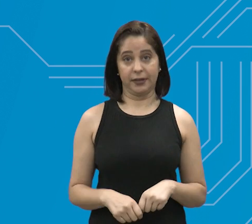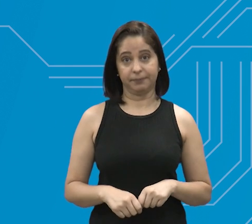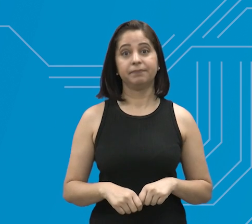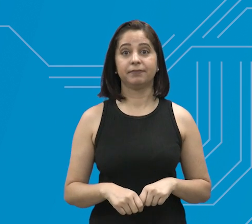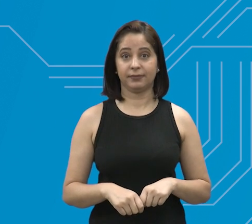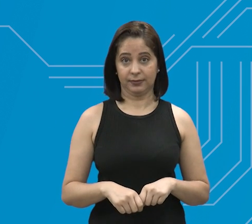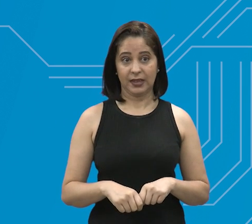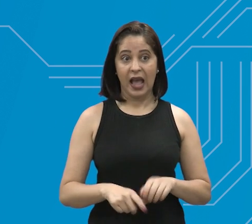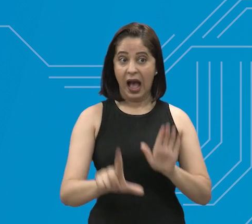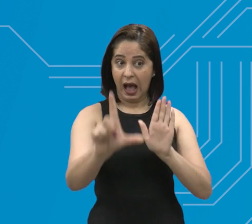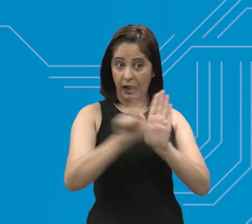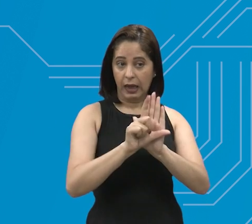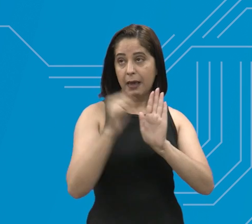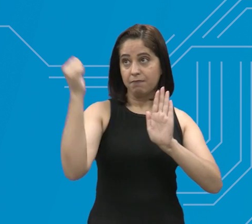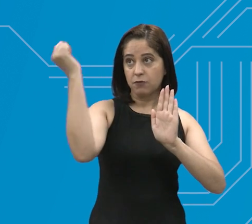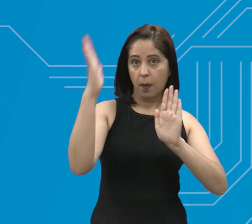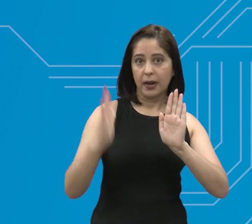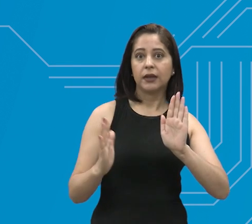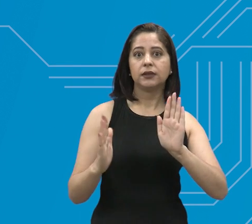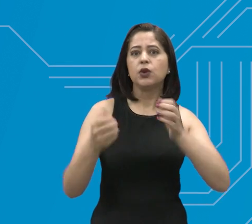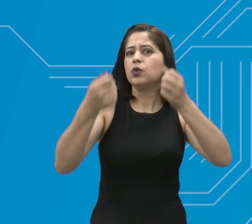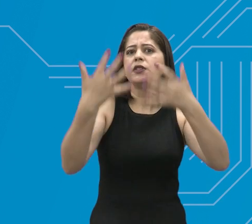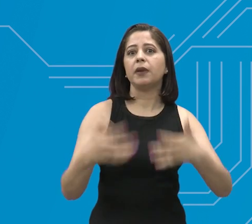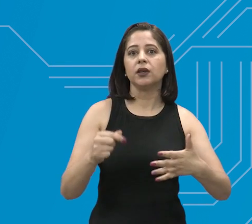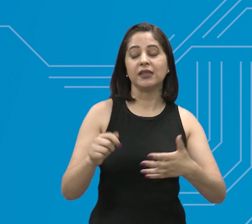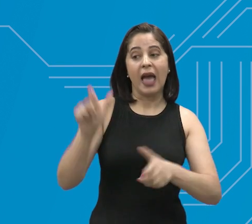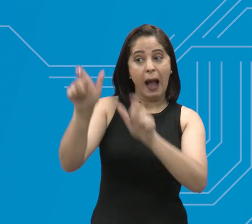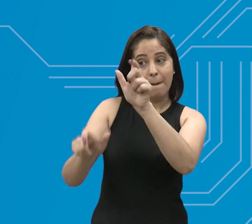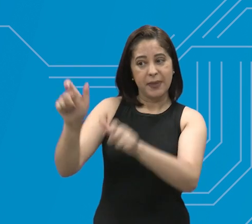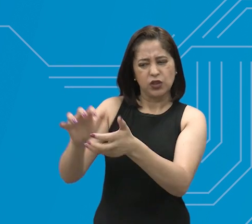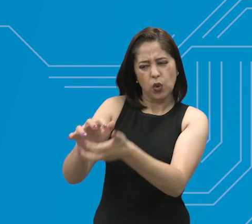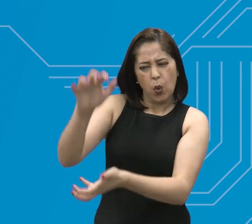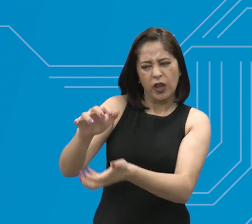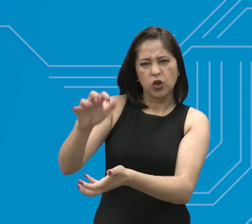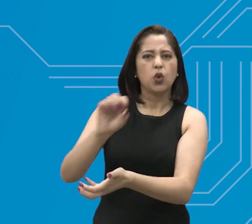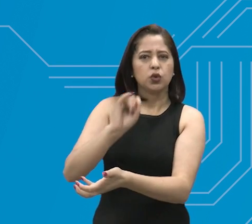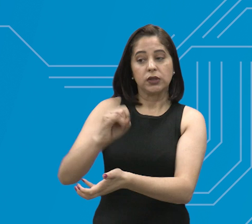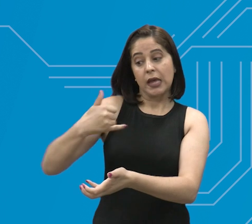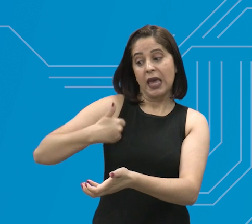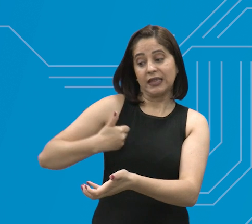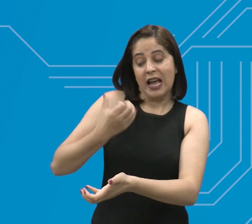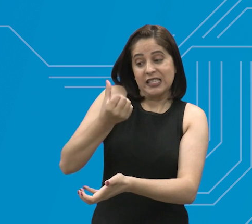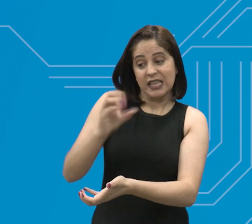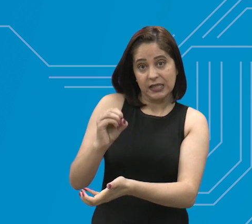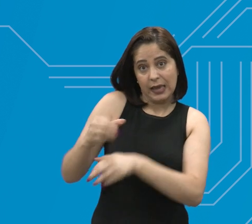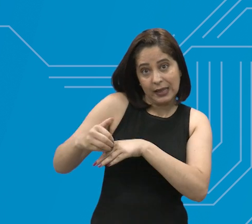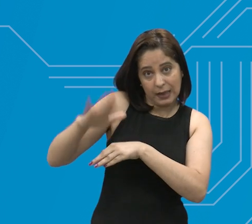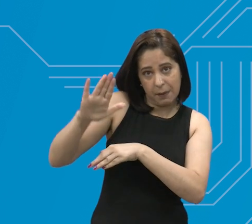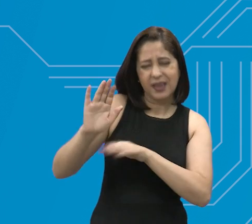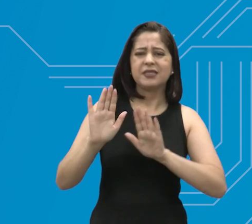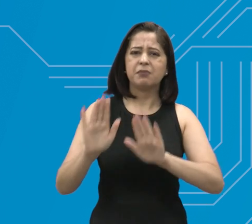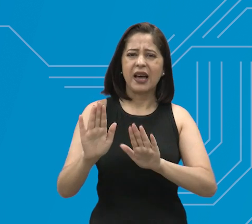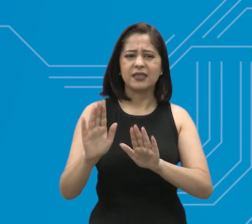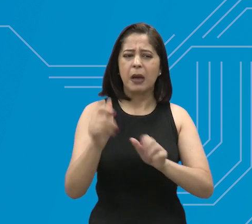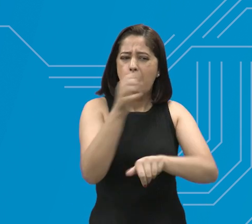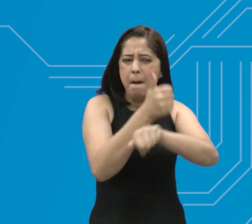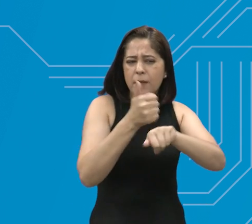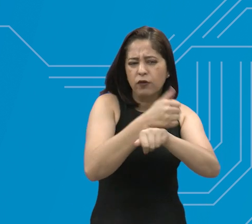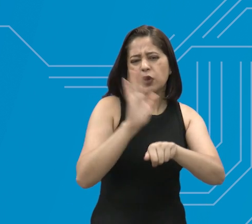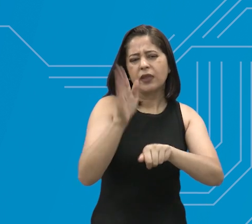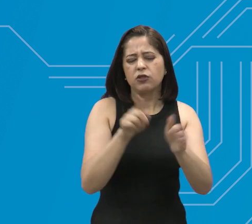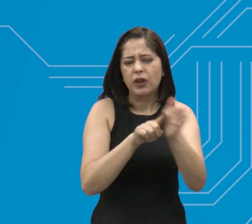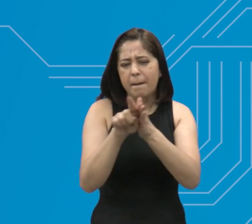plenamente capazes. Na prática, a legislação brasileira classifica como pessoa idosa quem tem 60 anos ou